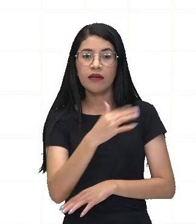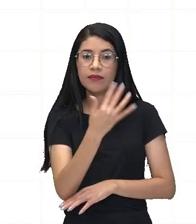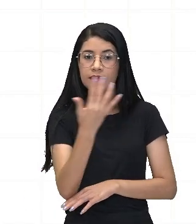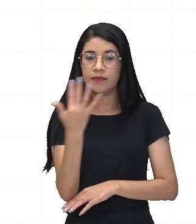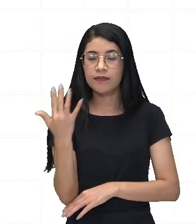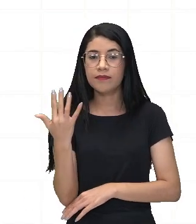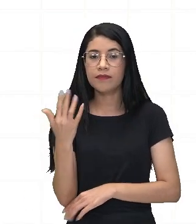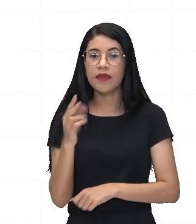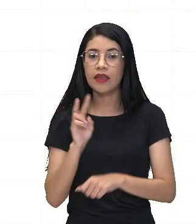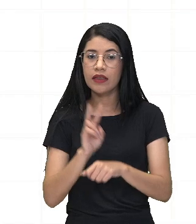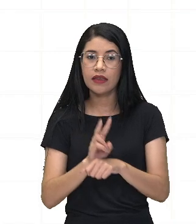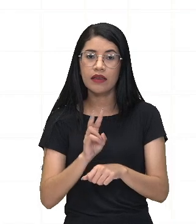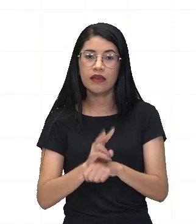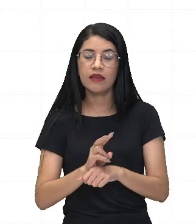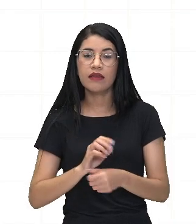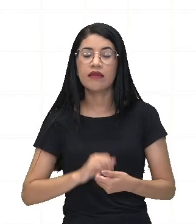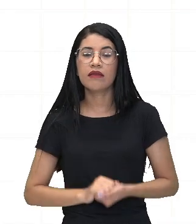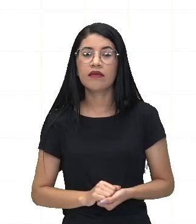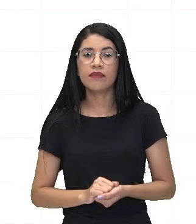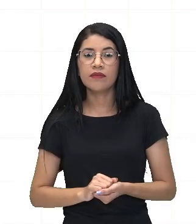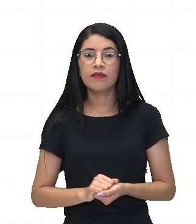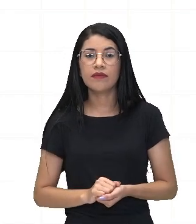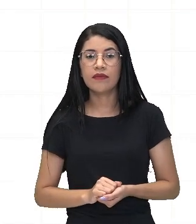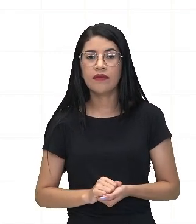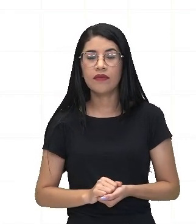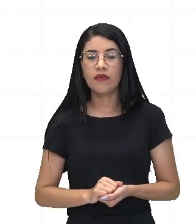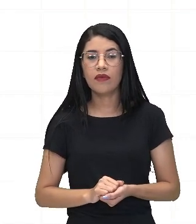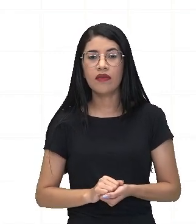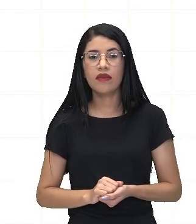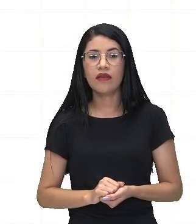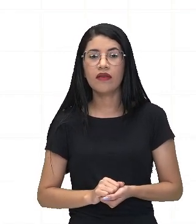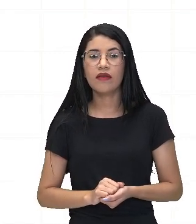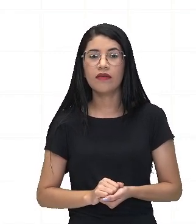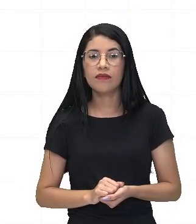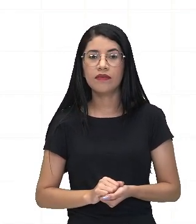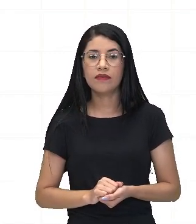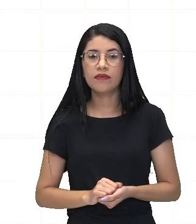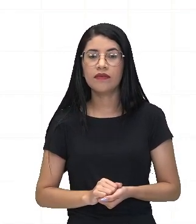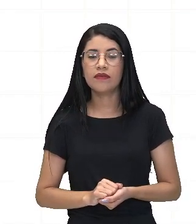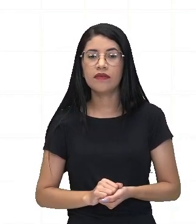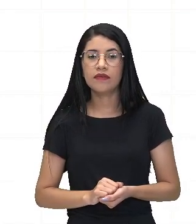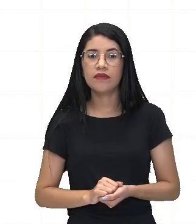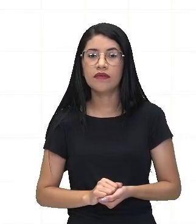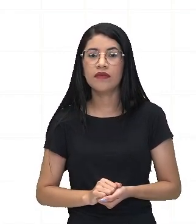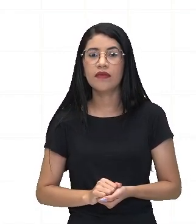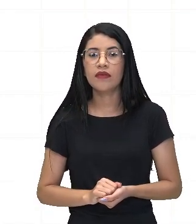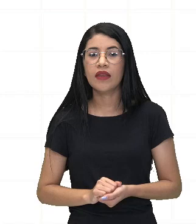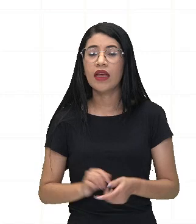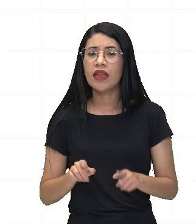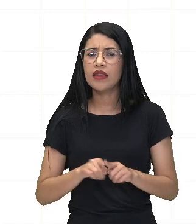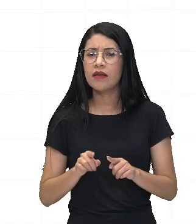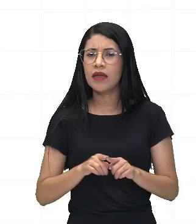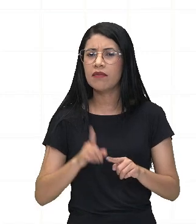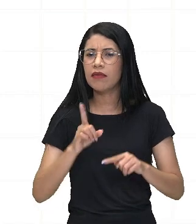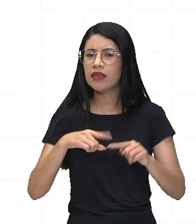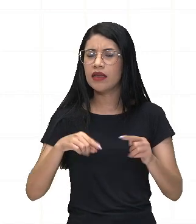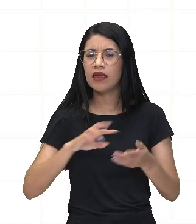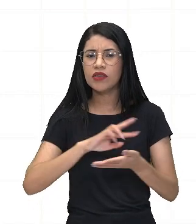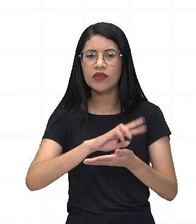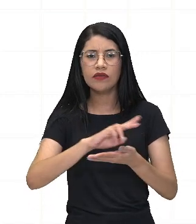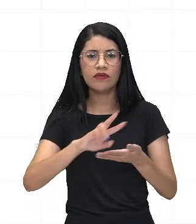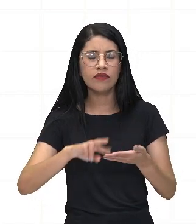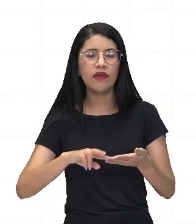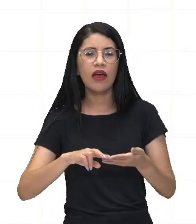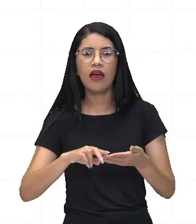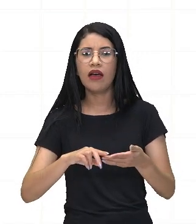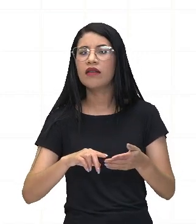feita ela foi retirada da natureza de uma forma sustentável. E aí a gente vai ter embalagens que tem esse